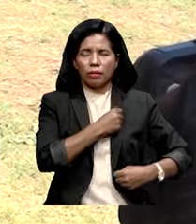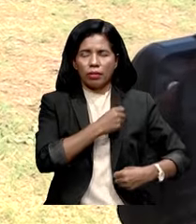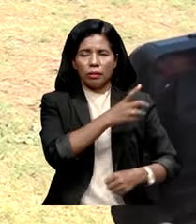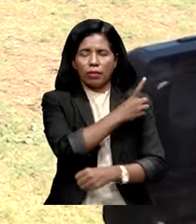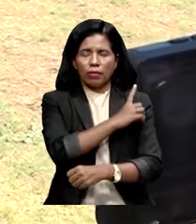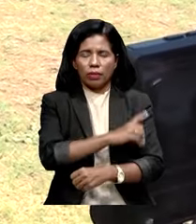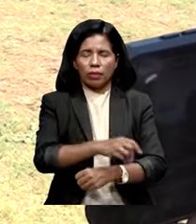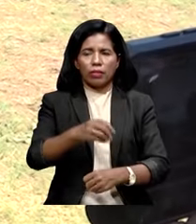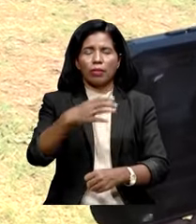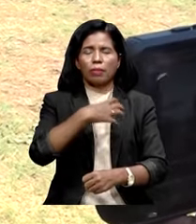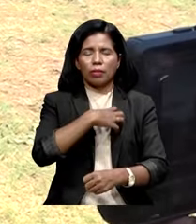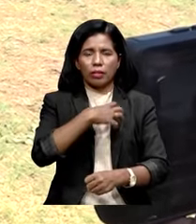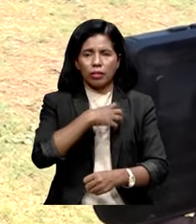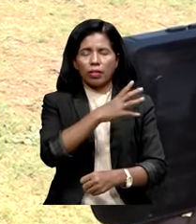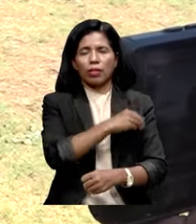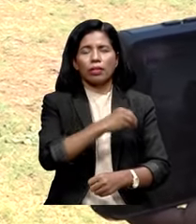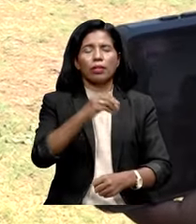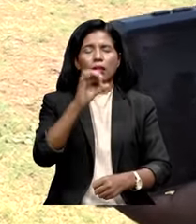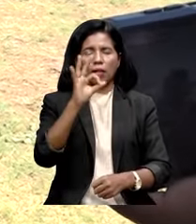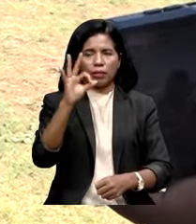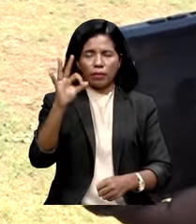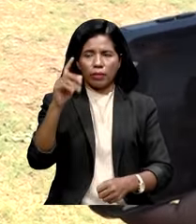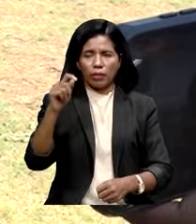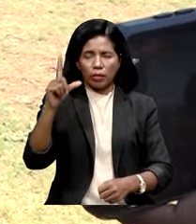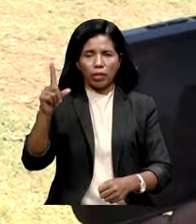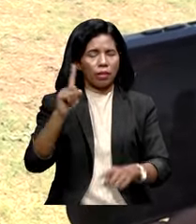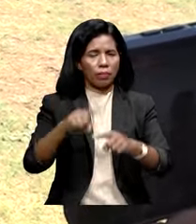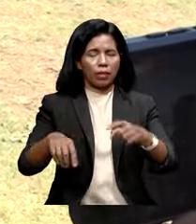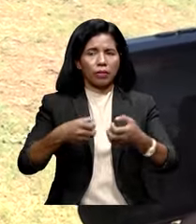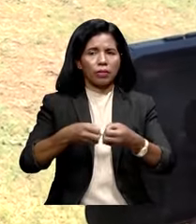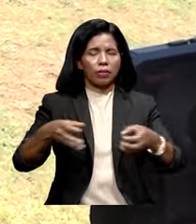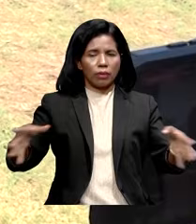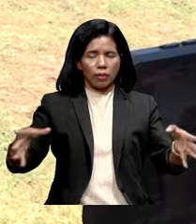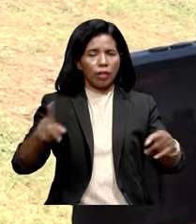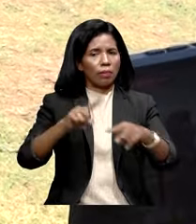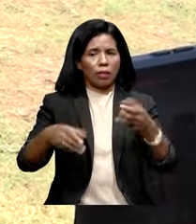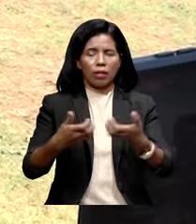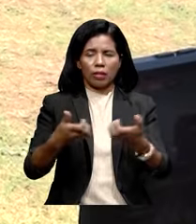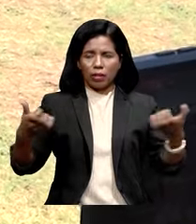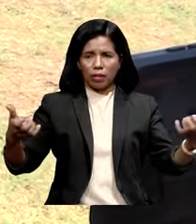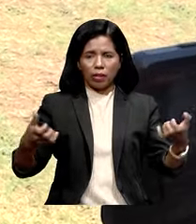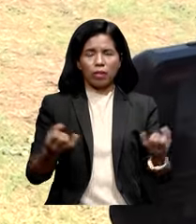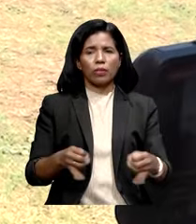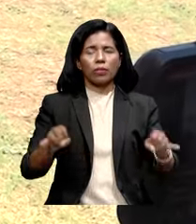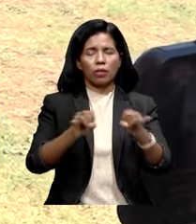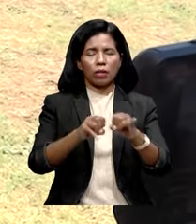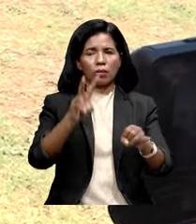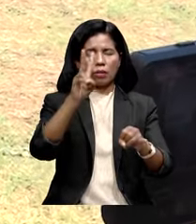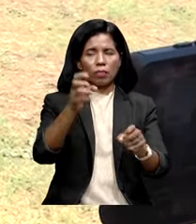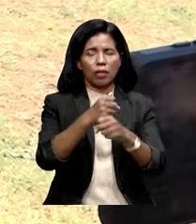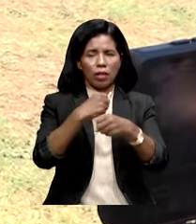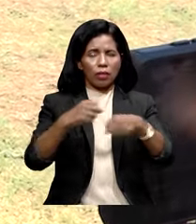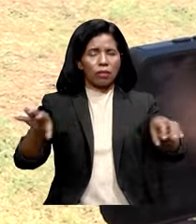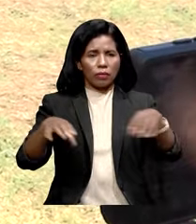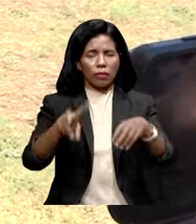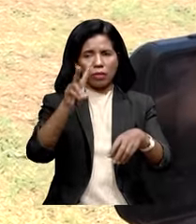Interna, Polícia ou PNTL, la bele o signal, la bele a queta com mal. Em São Ruanem, belala a dupla função.